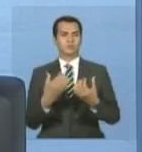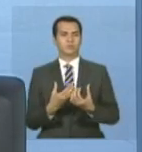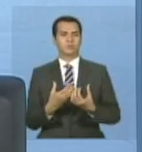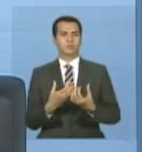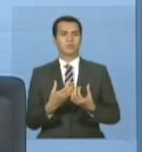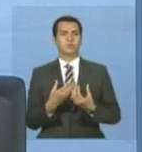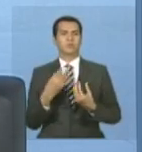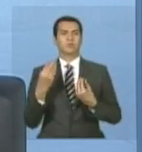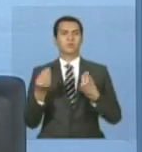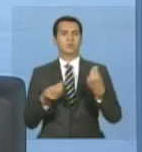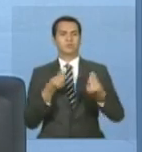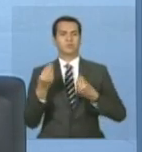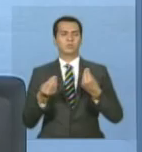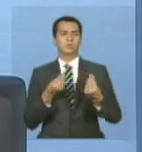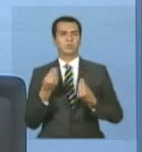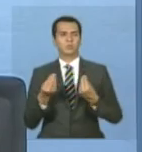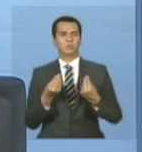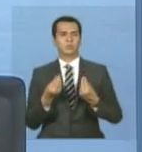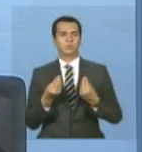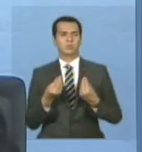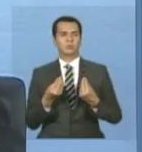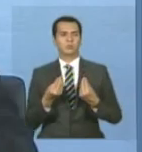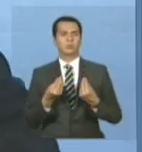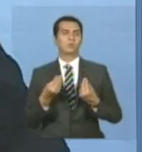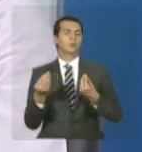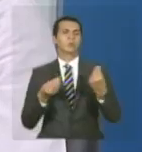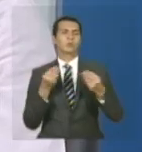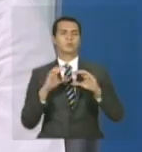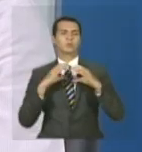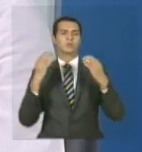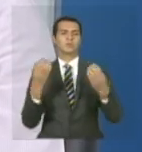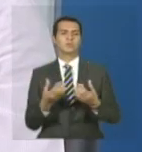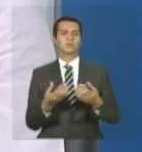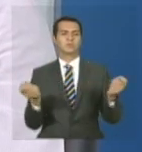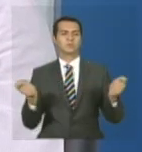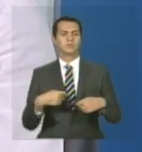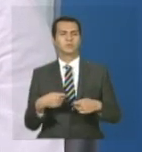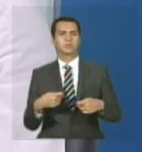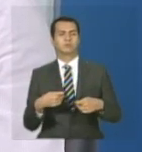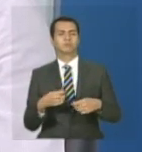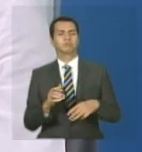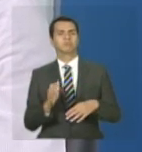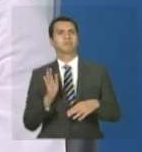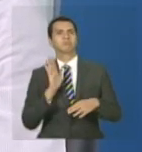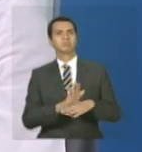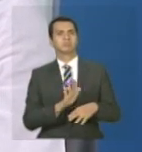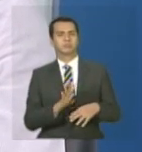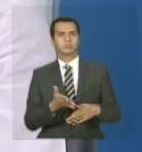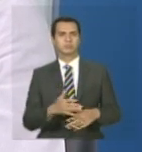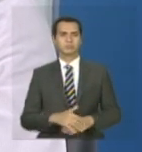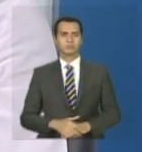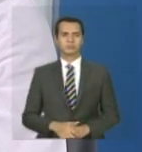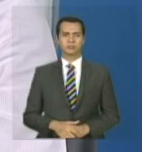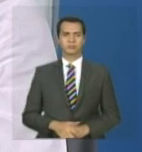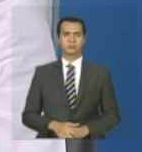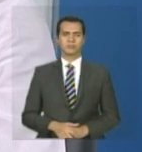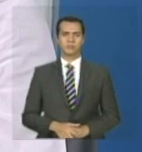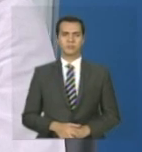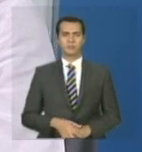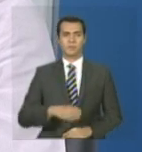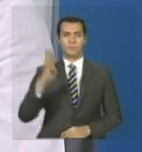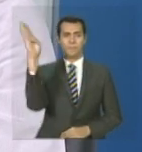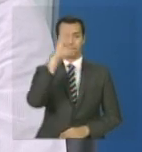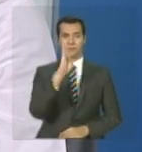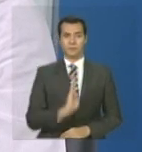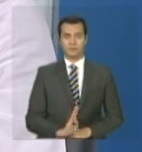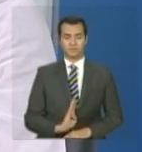que forma, Marília? Me dá um exemplo, como é que isso pode acontecer? Bom, o Brasil reconhece o direito